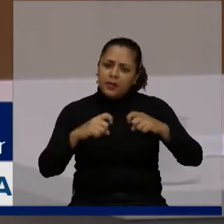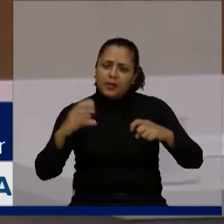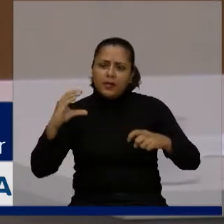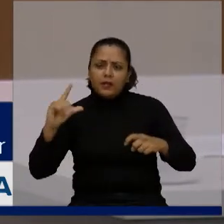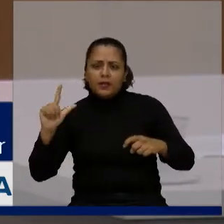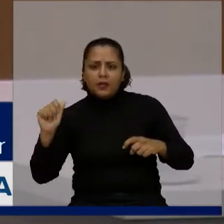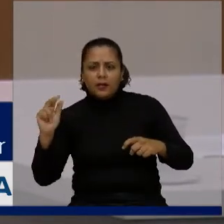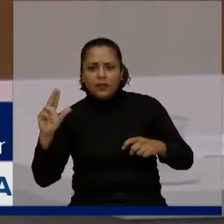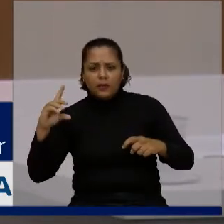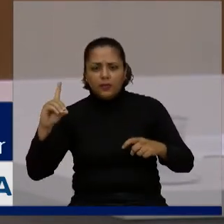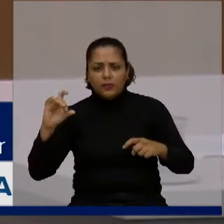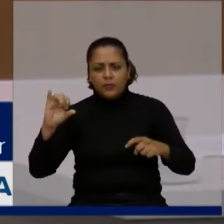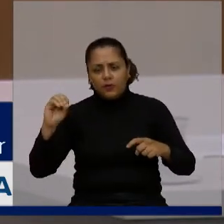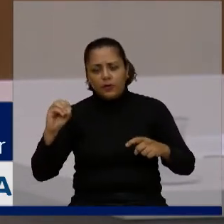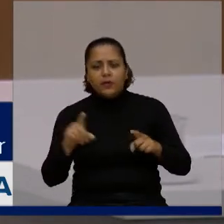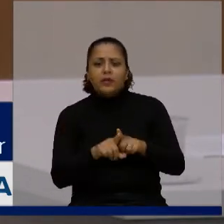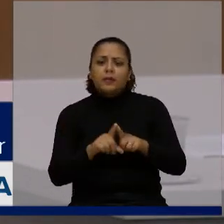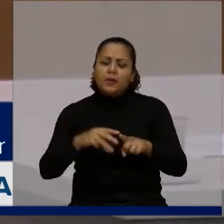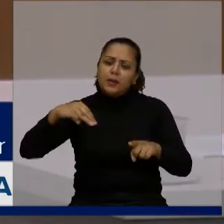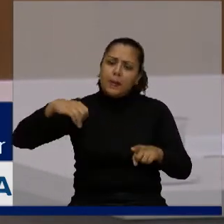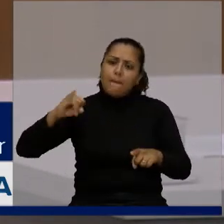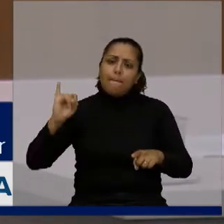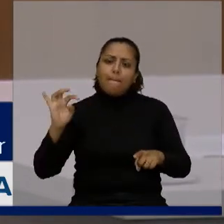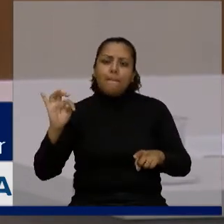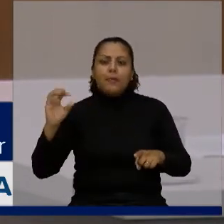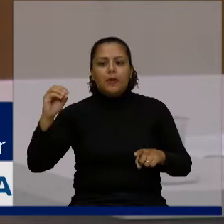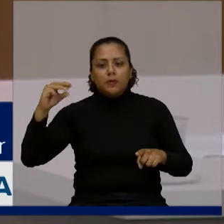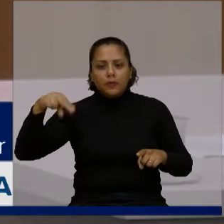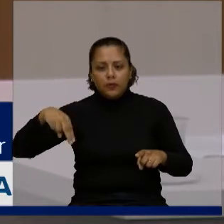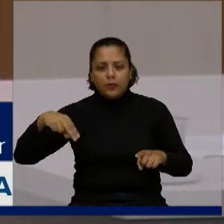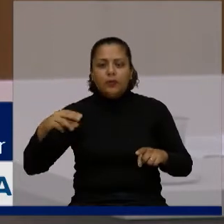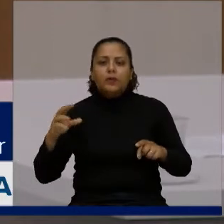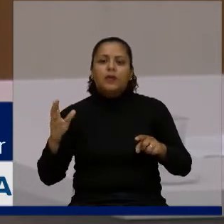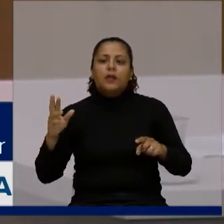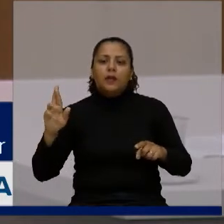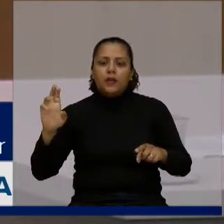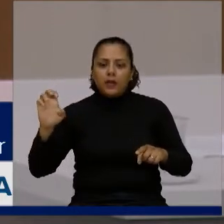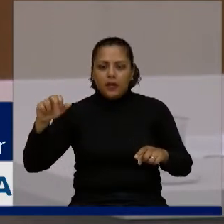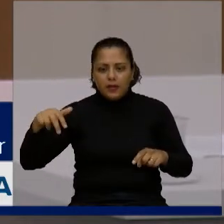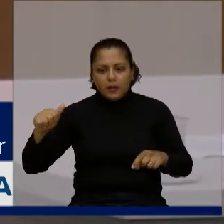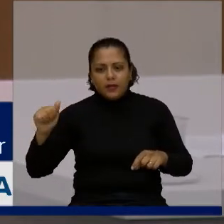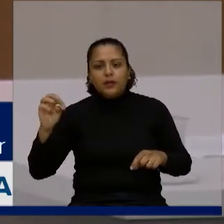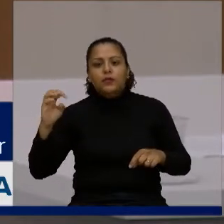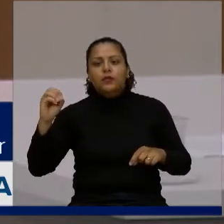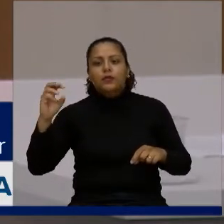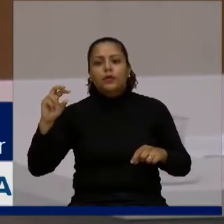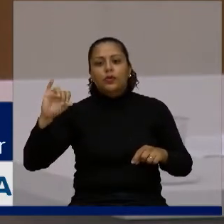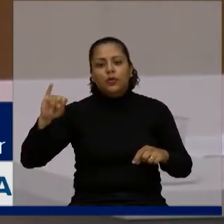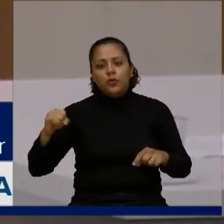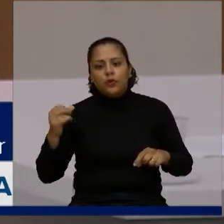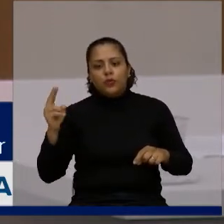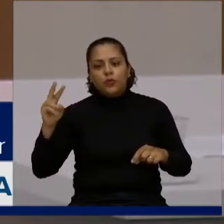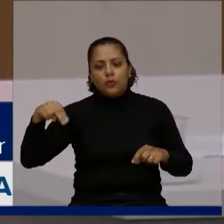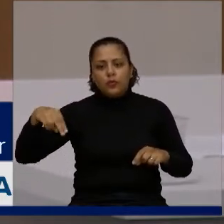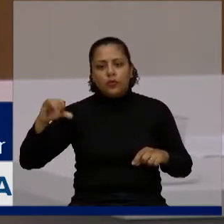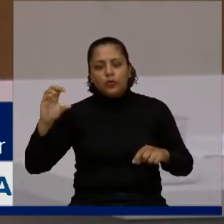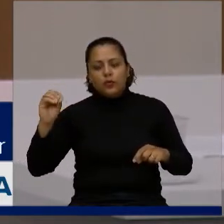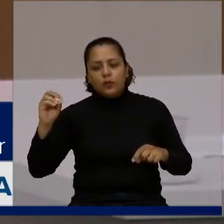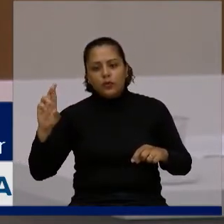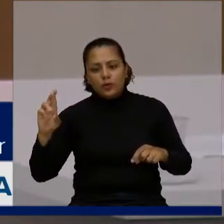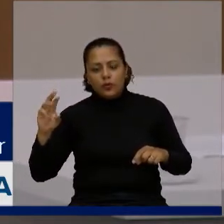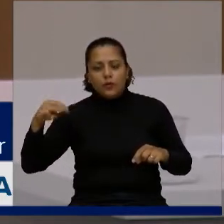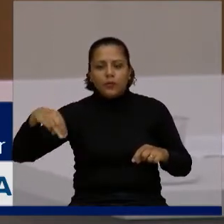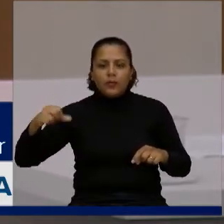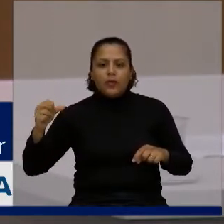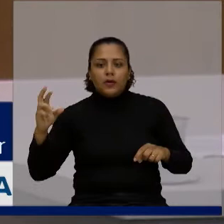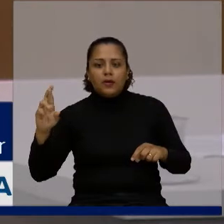Vieira, vereador Renato Santiago, vereador Fabião Zagueiro, Júnior da Farmácia, Marcelo Garcia, vereador